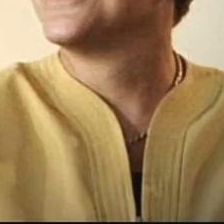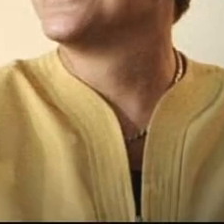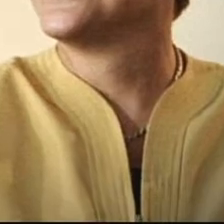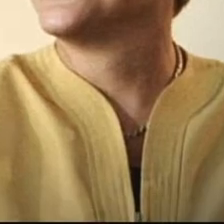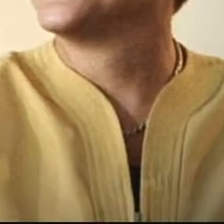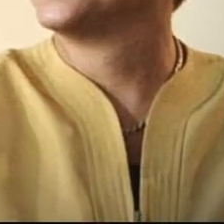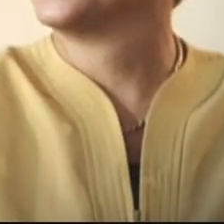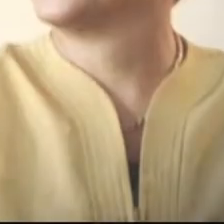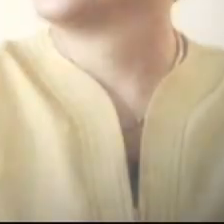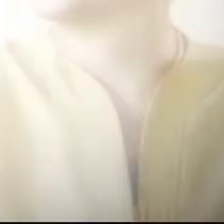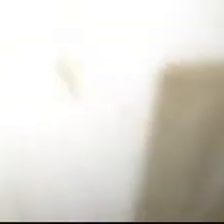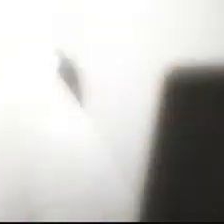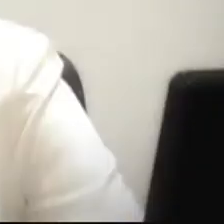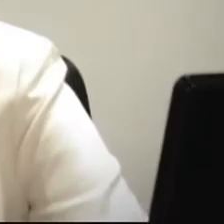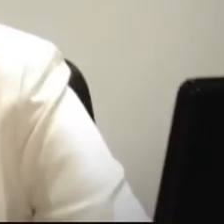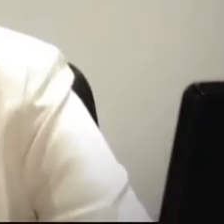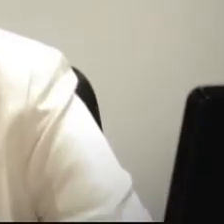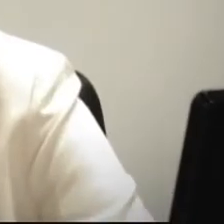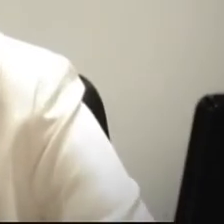o